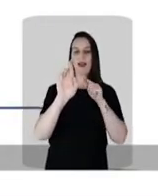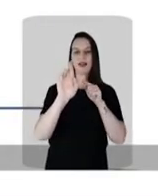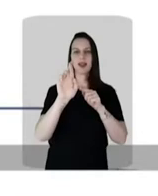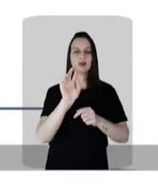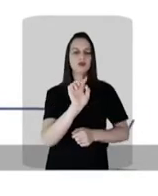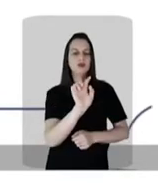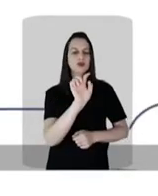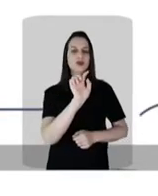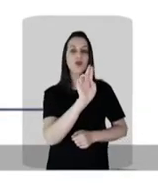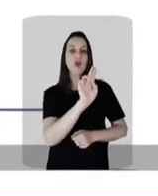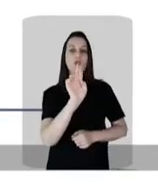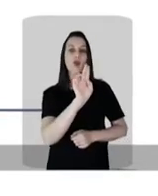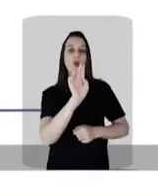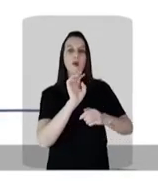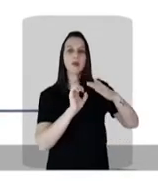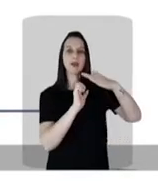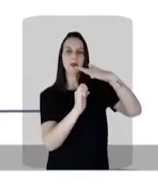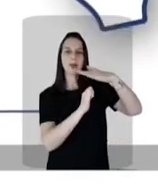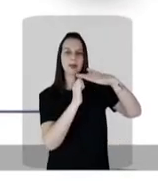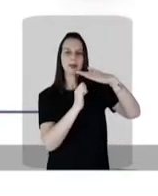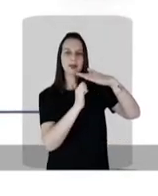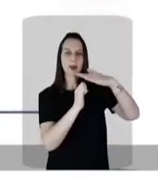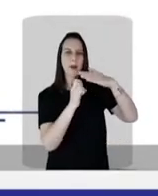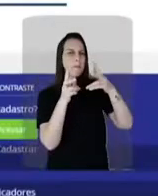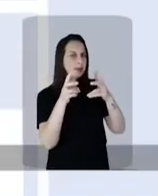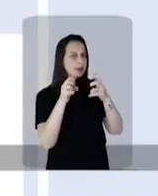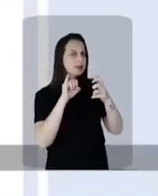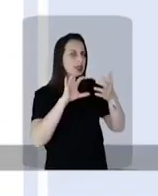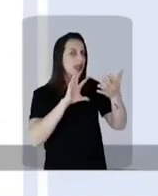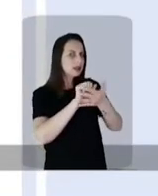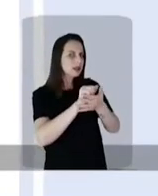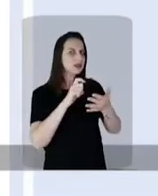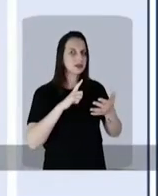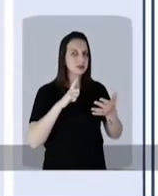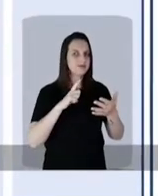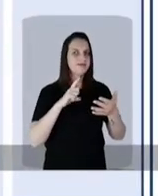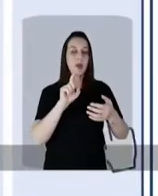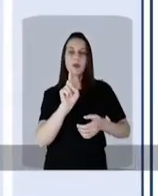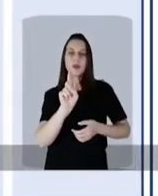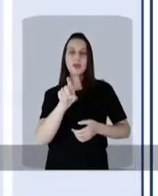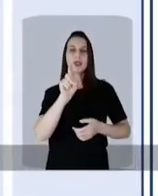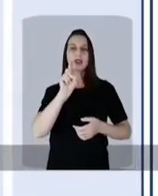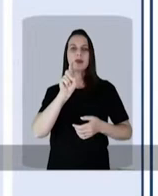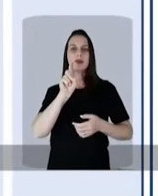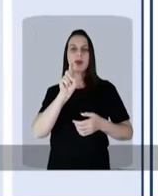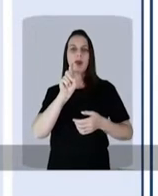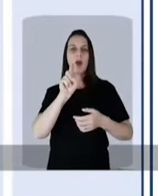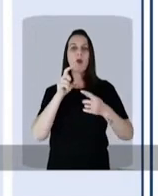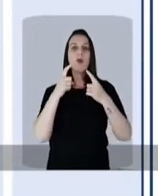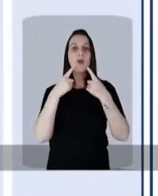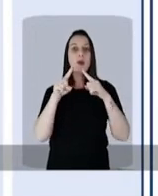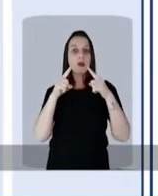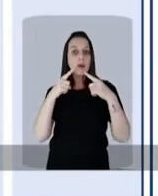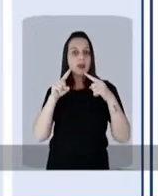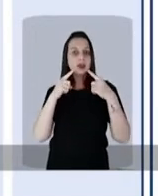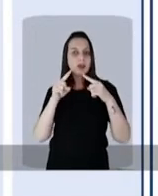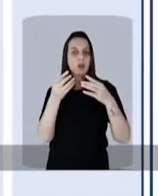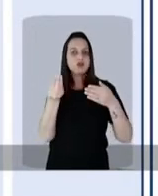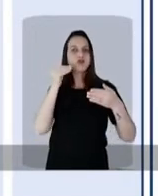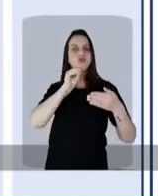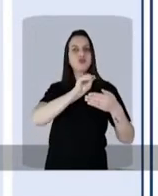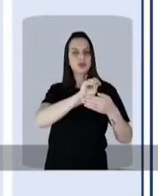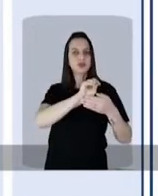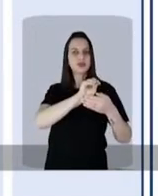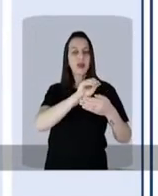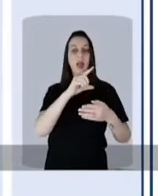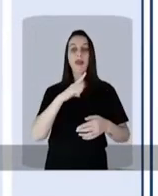www.consumidor.gov.br. Digite o nome da empresa e verifique se ela está cadastrada. Clique no botão Registrar Reclamação e responda